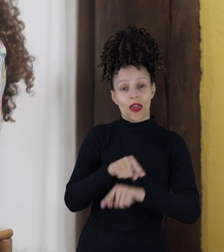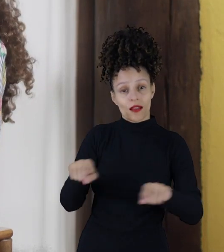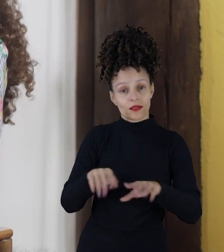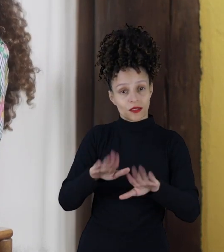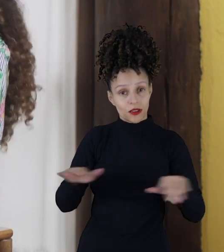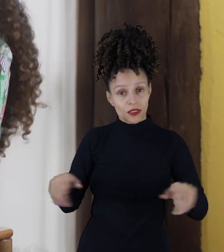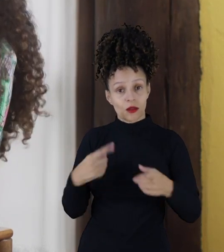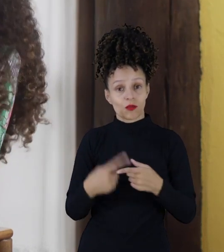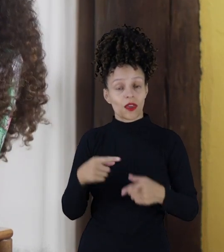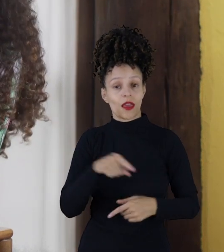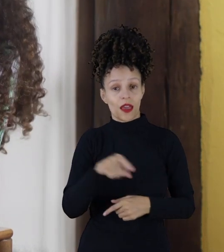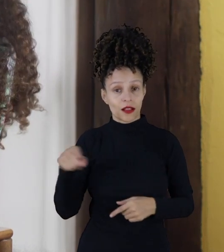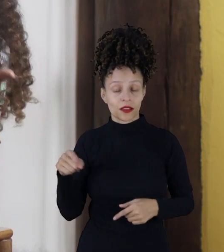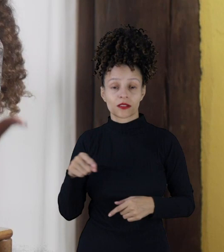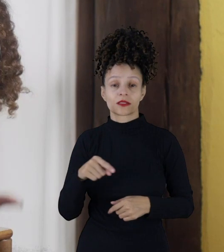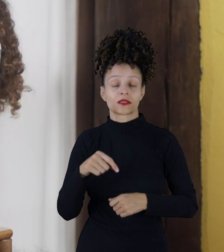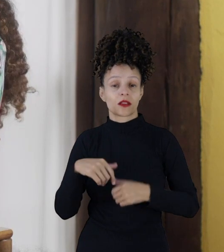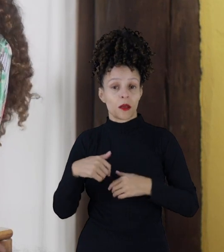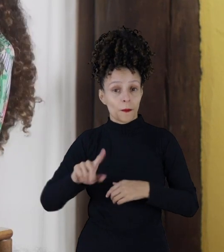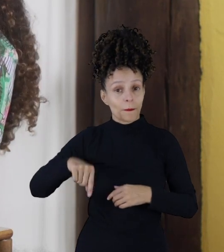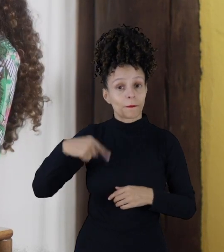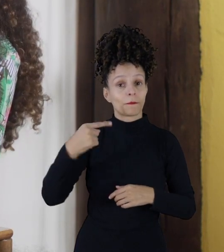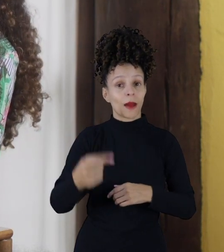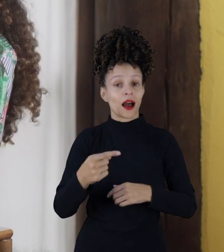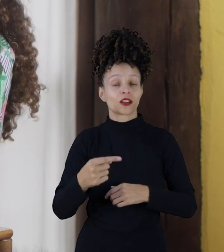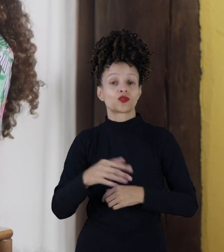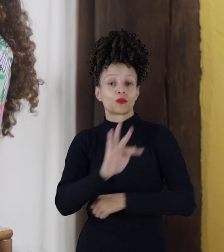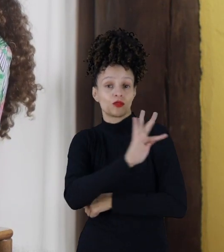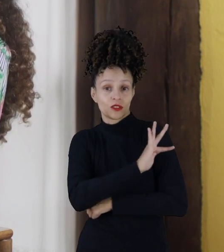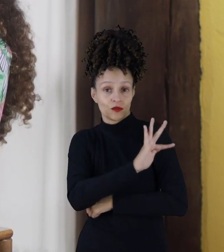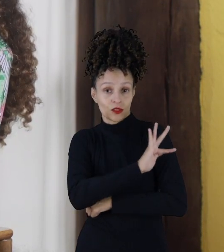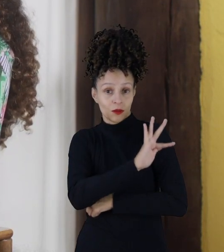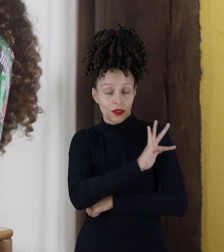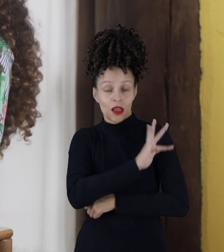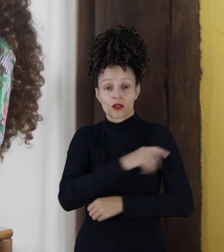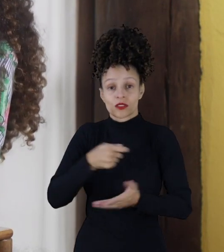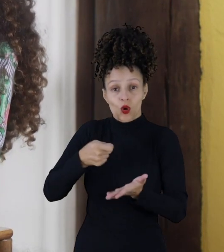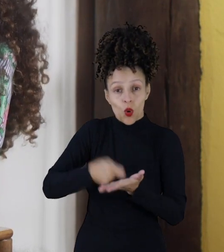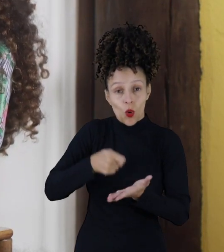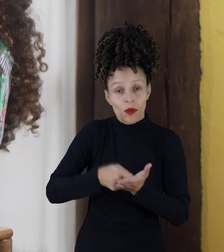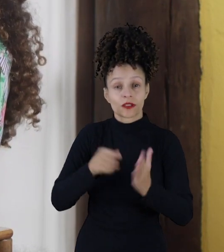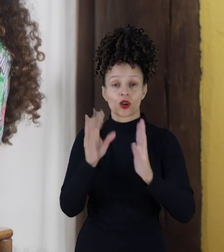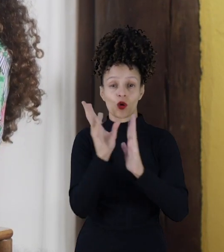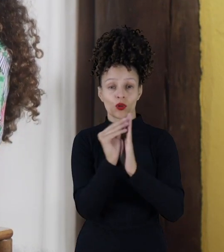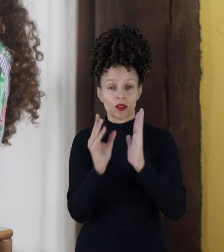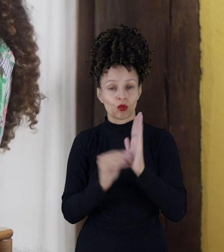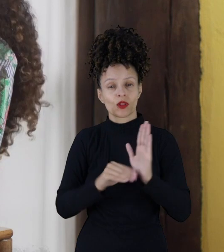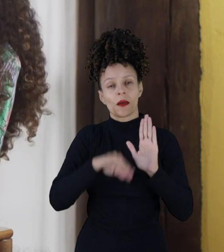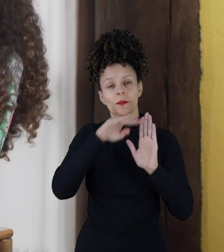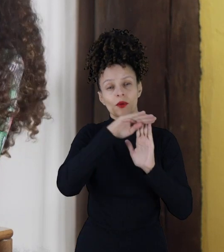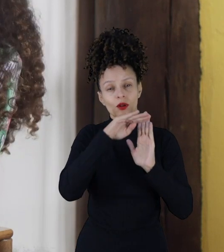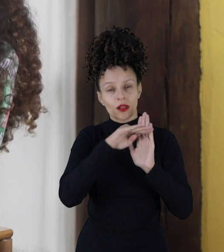as crianças. Porque quando elas passam da educação infantil para o ensino fundamental, essa cobrança dos